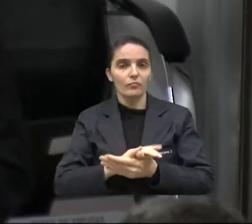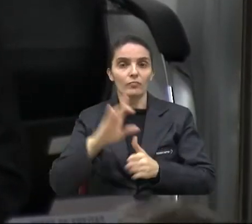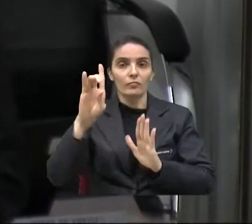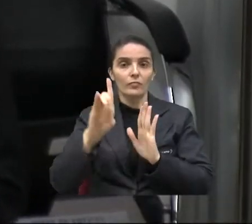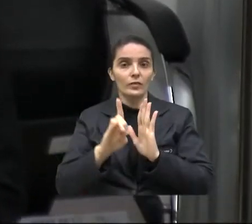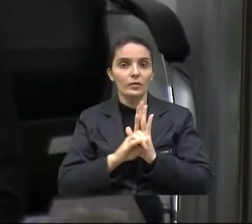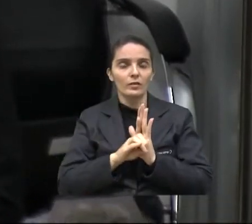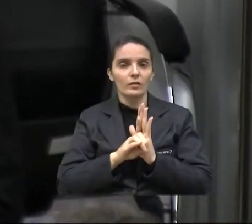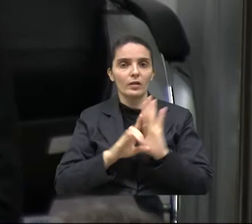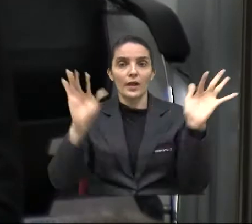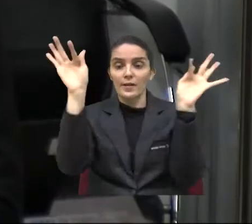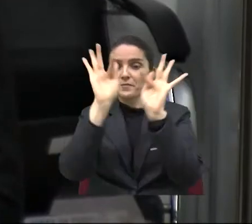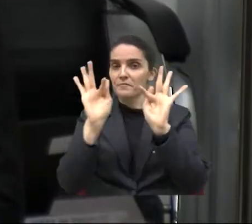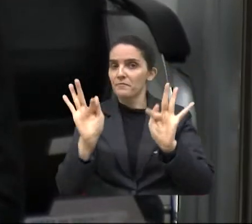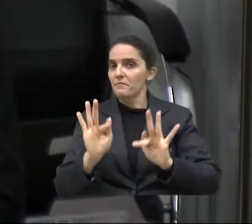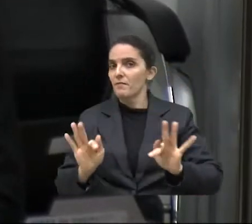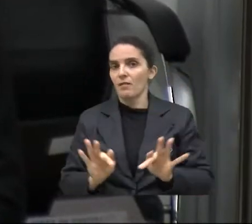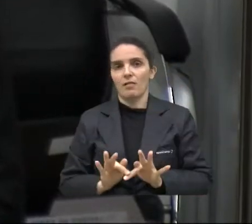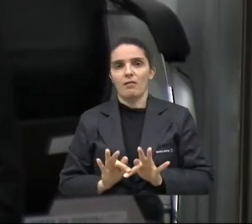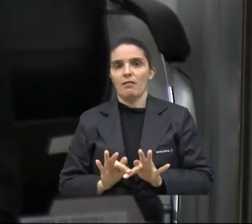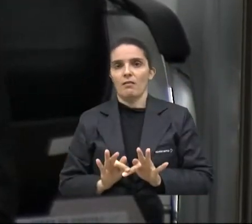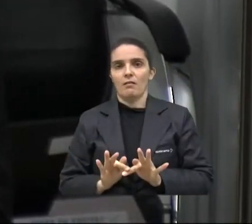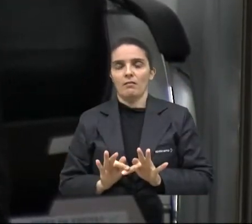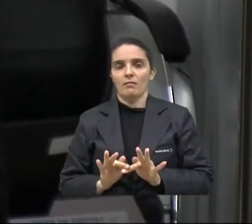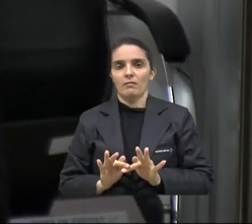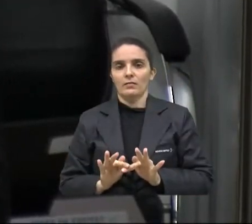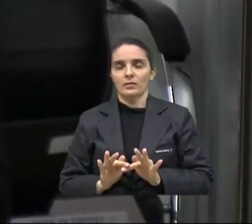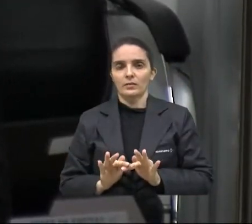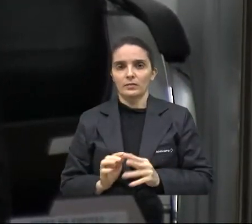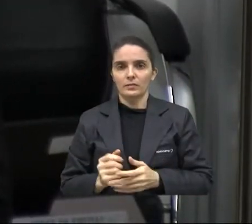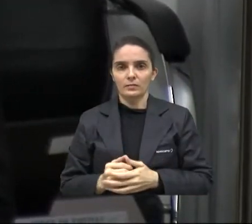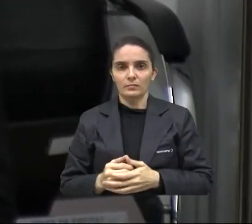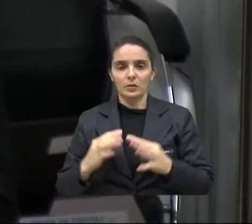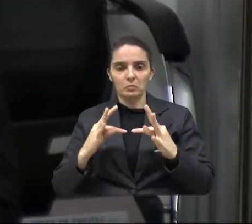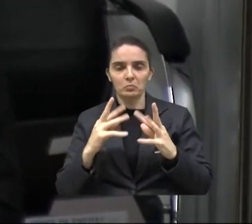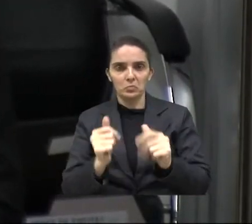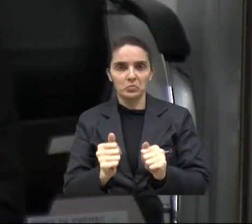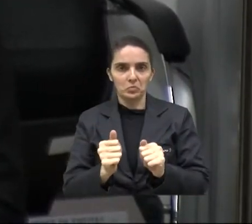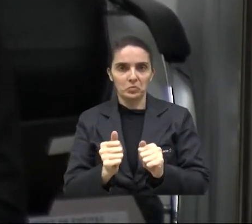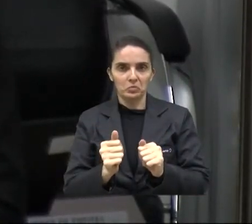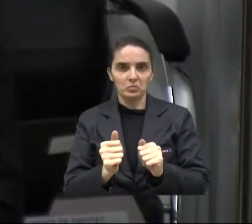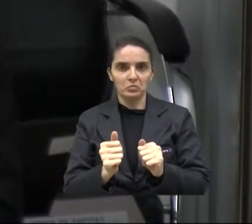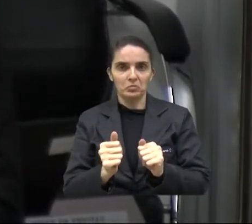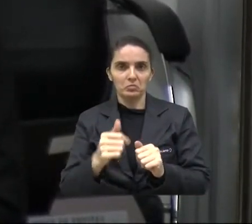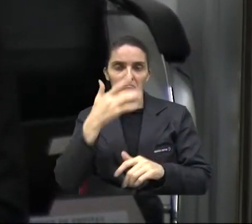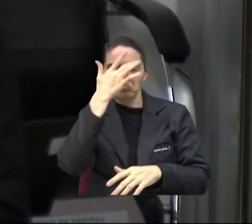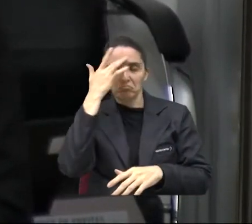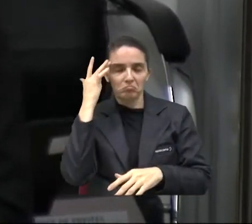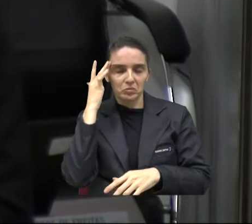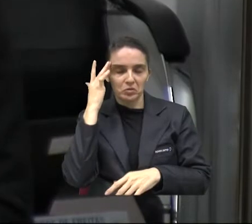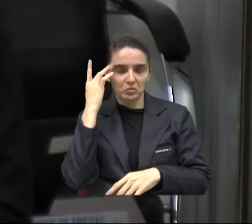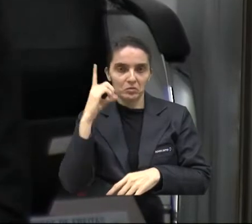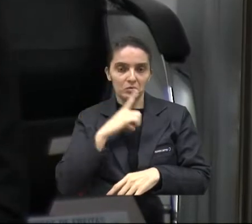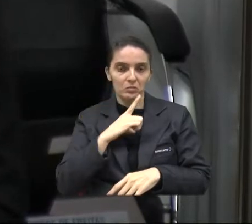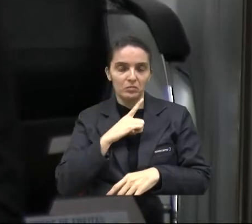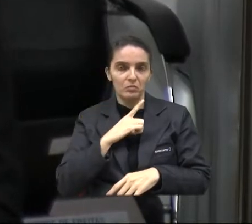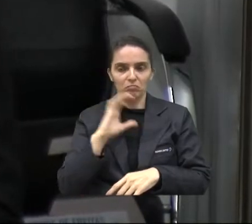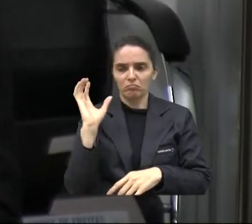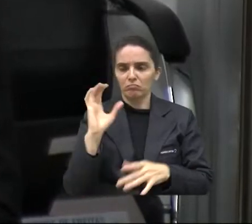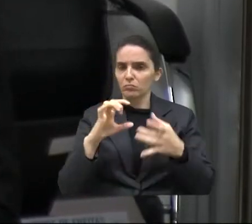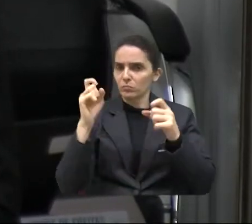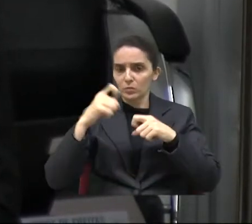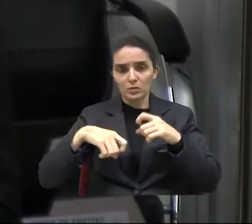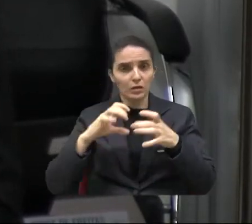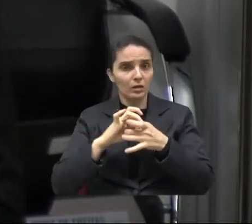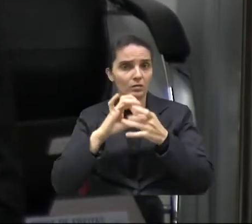fundamental à felicidade, vedada qualquer prática que impeça a pessoa de reger sua vida conforme orientação sexual,